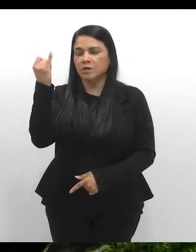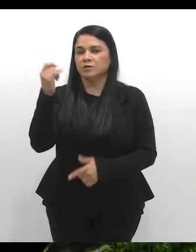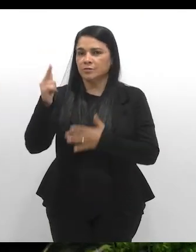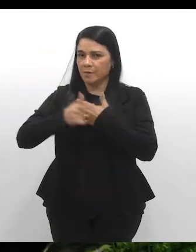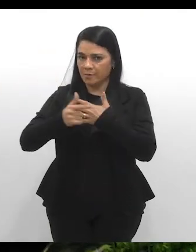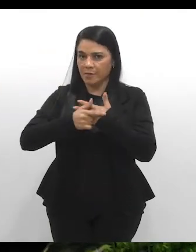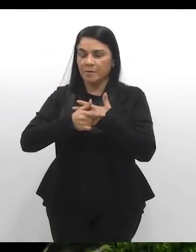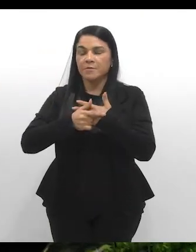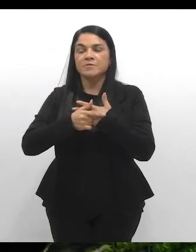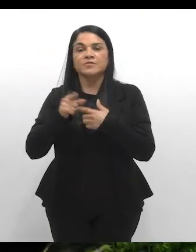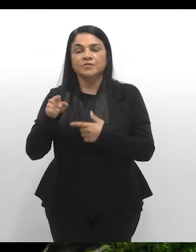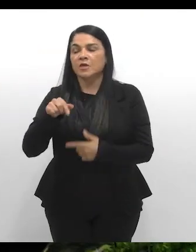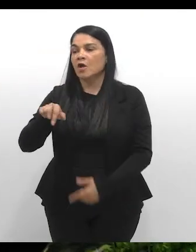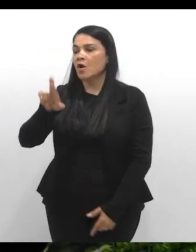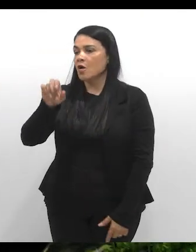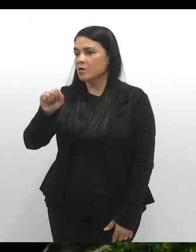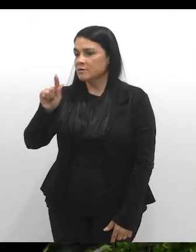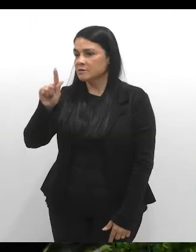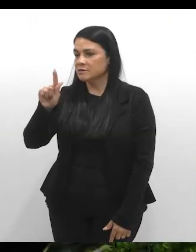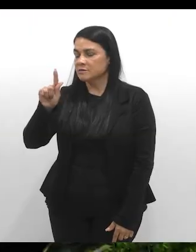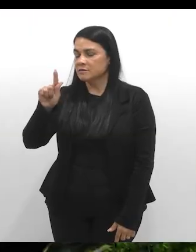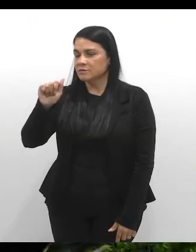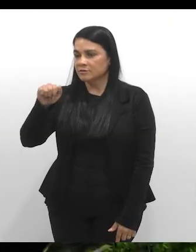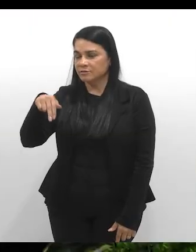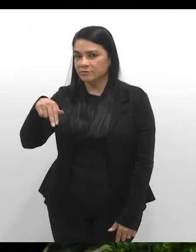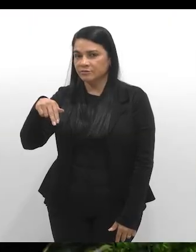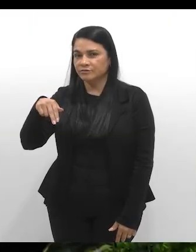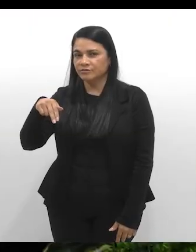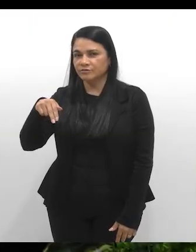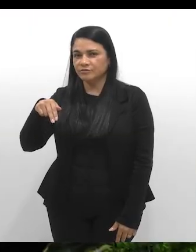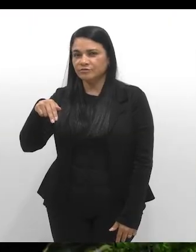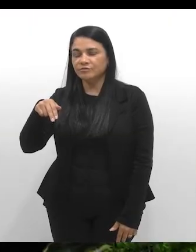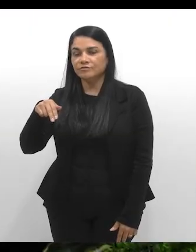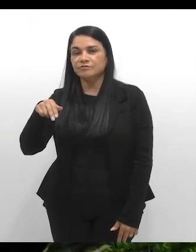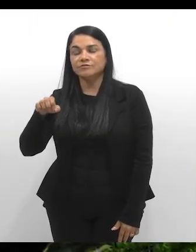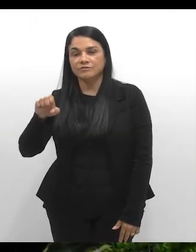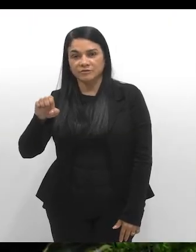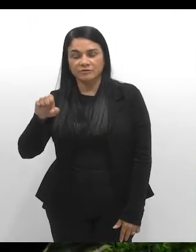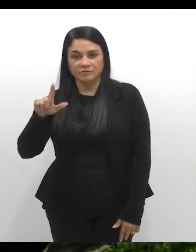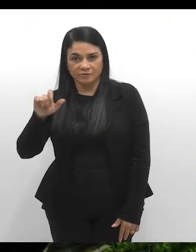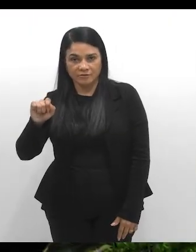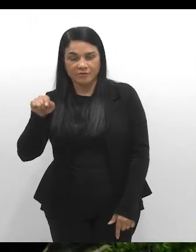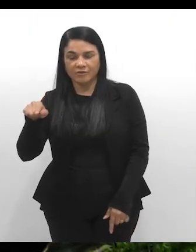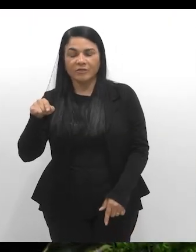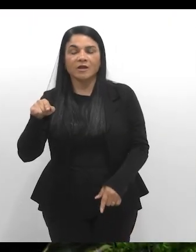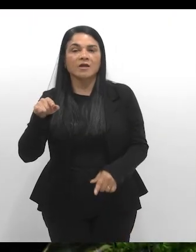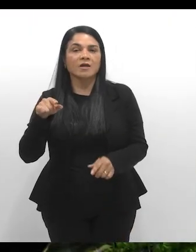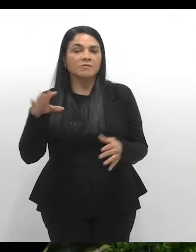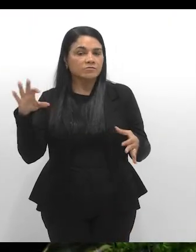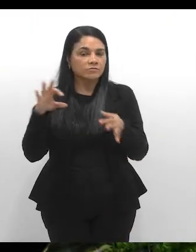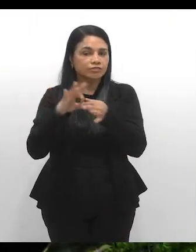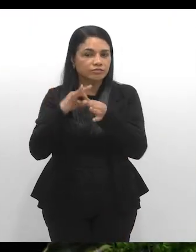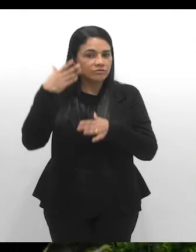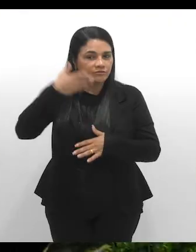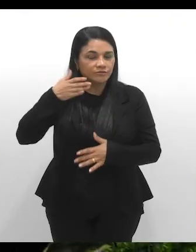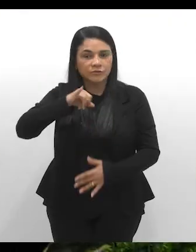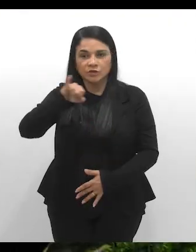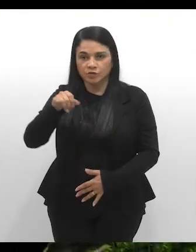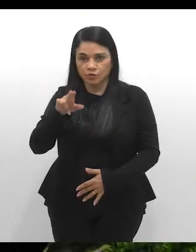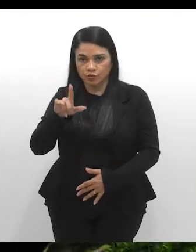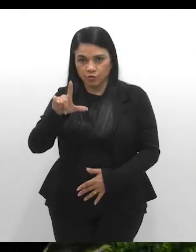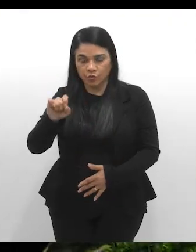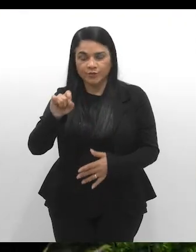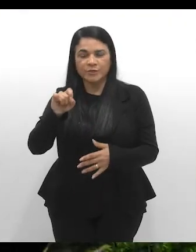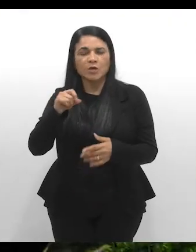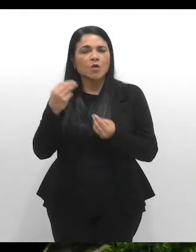eu volto a ti, queria que um pouco você falasse, até muito na fala do Dr. Júlio, né, sobre como as vítimas